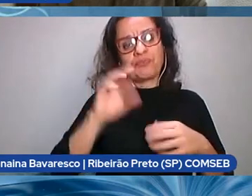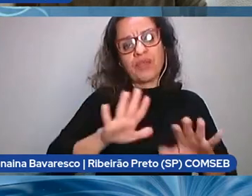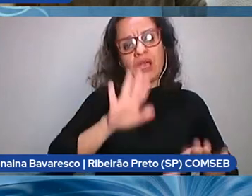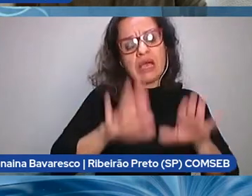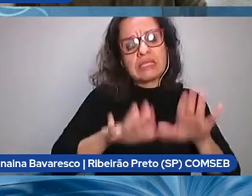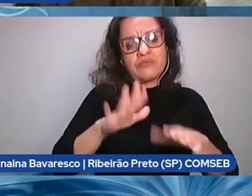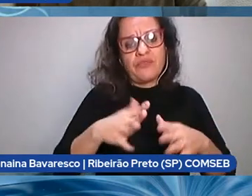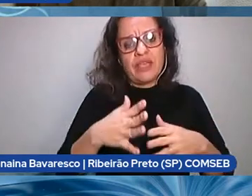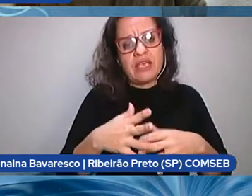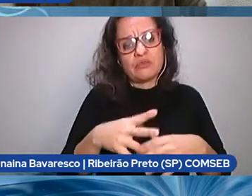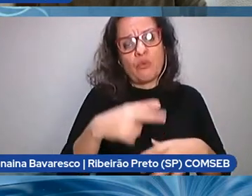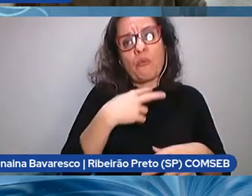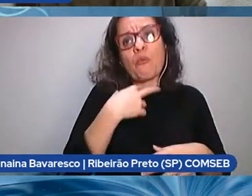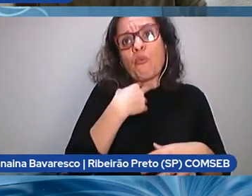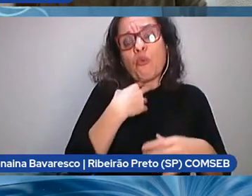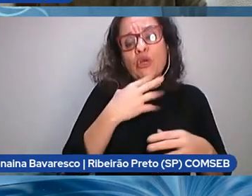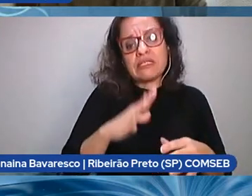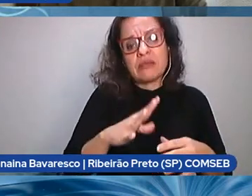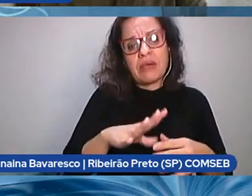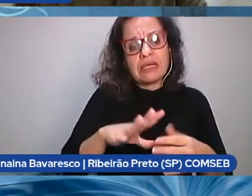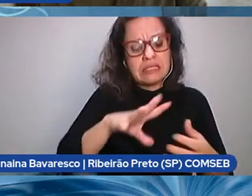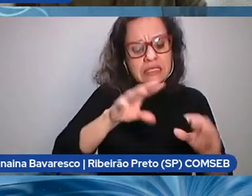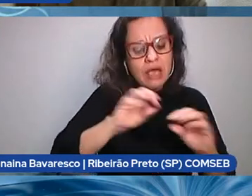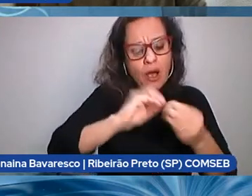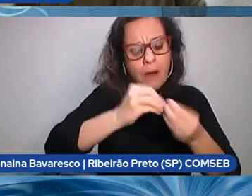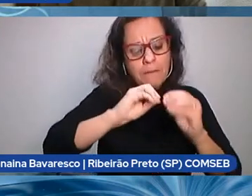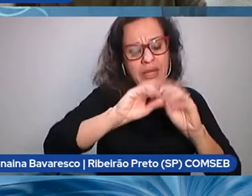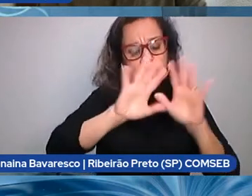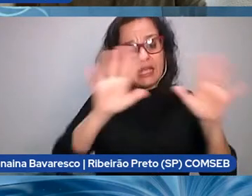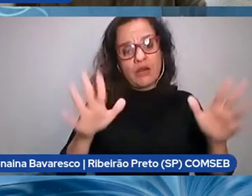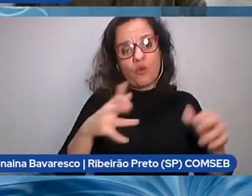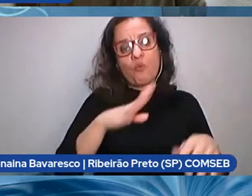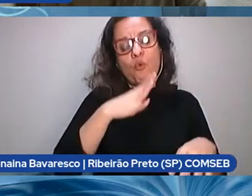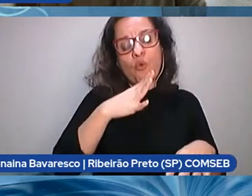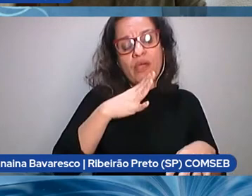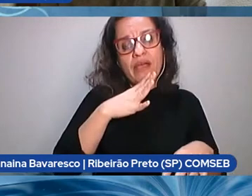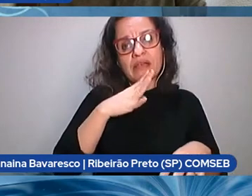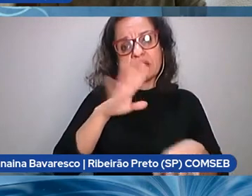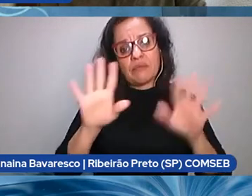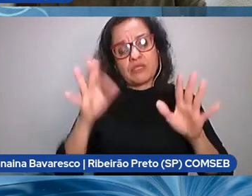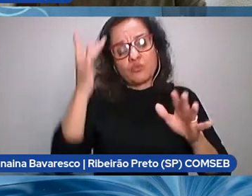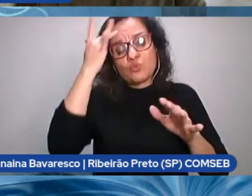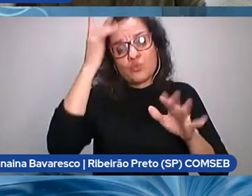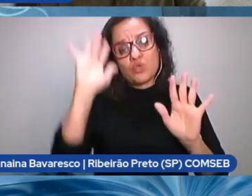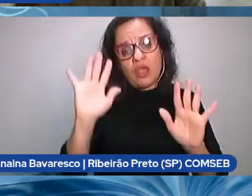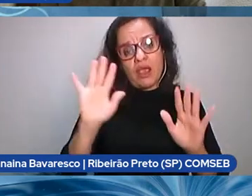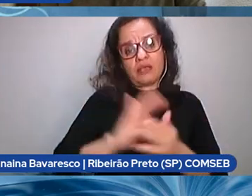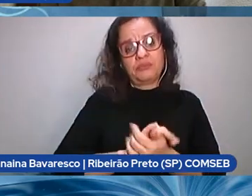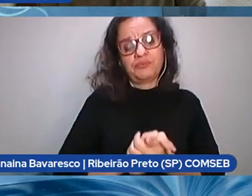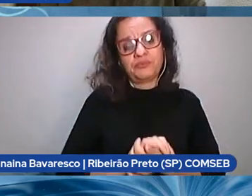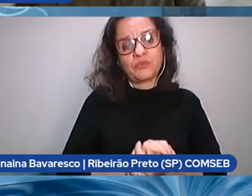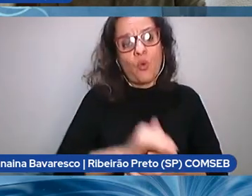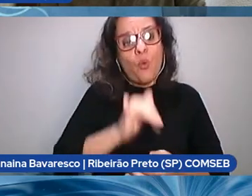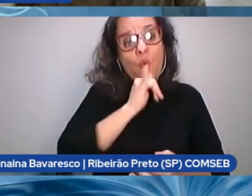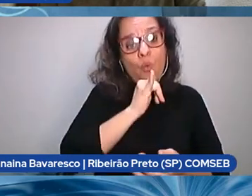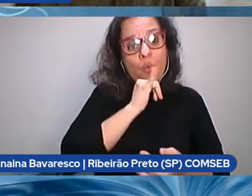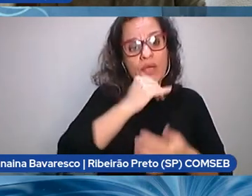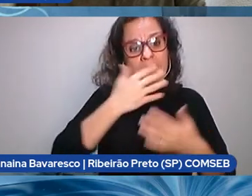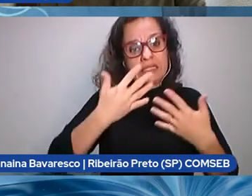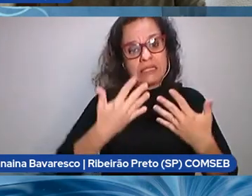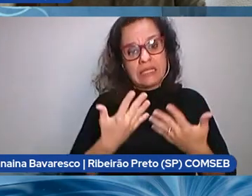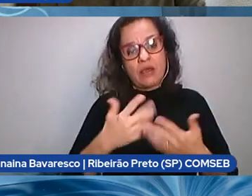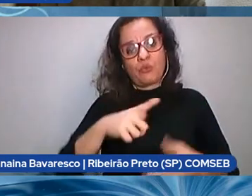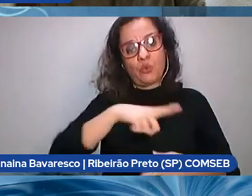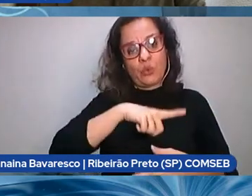mais de matéria como a gente conhece. Mas aí estamos falando talvez. E um exemplo que a gente